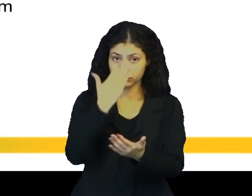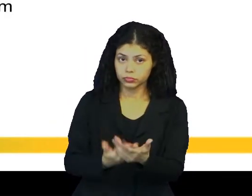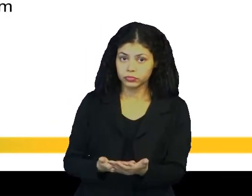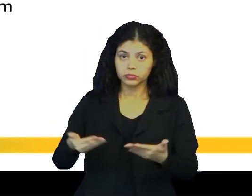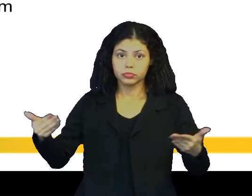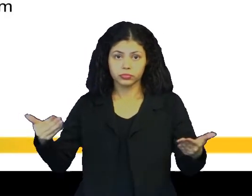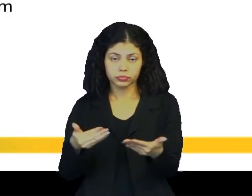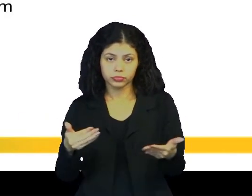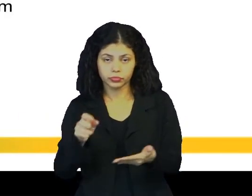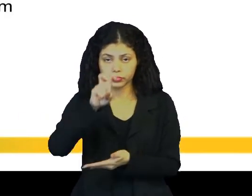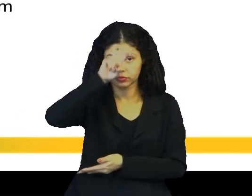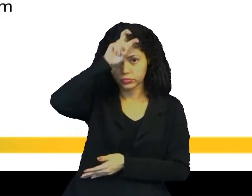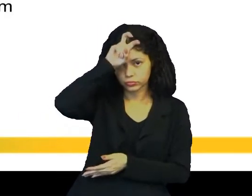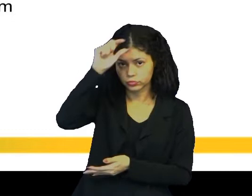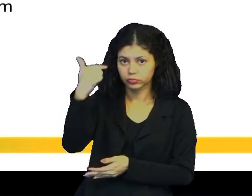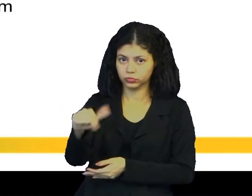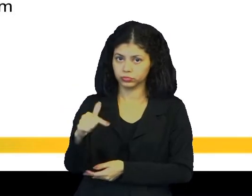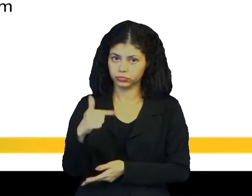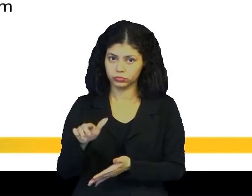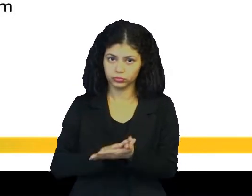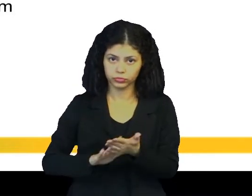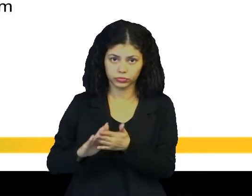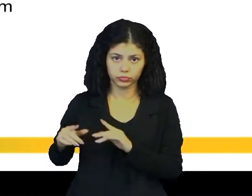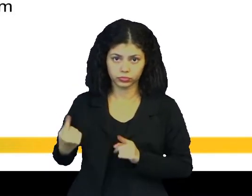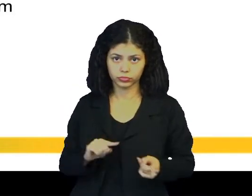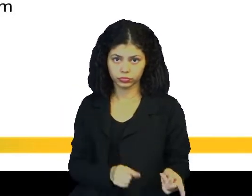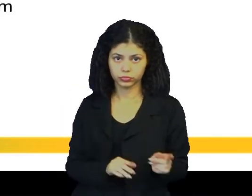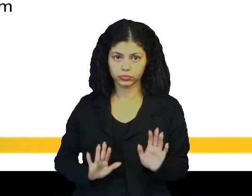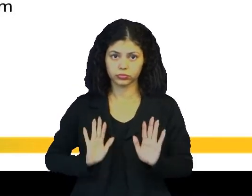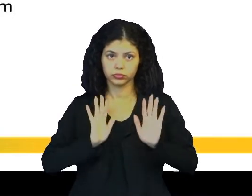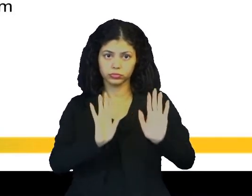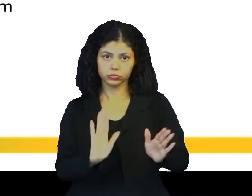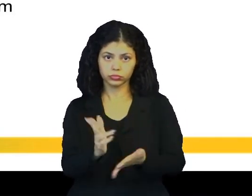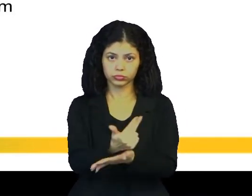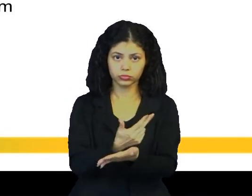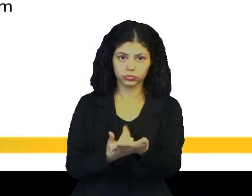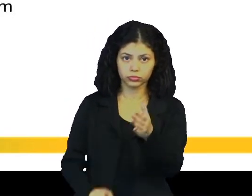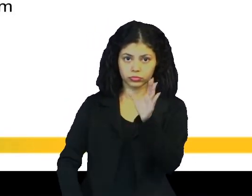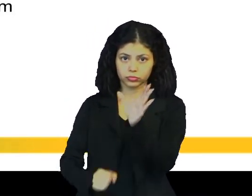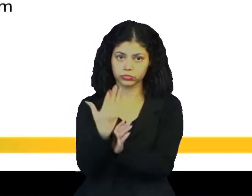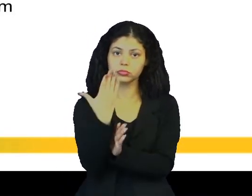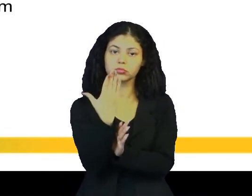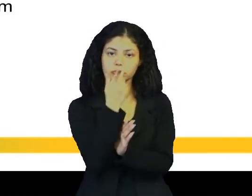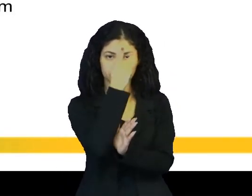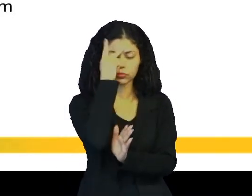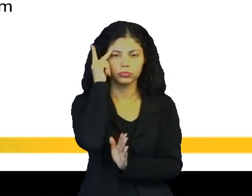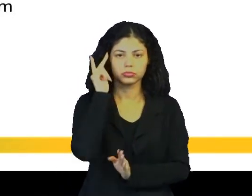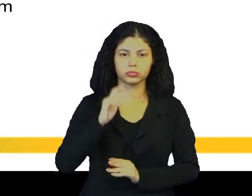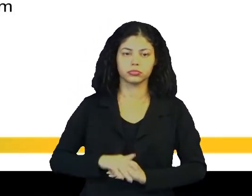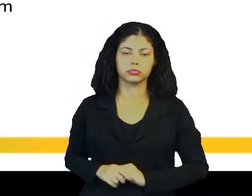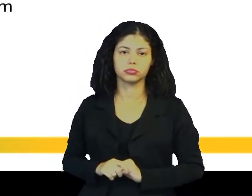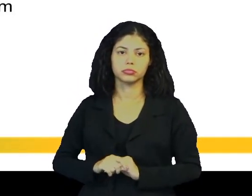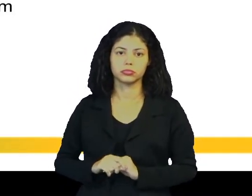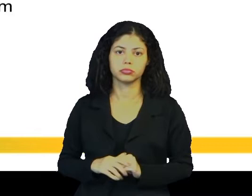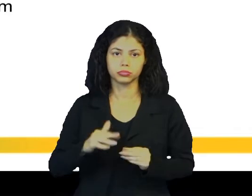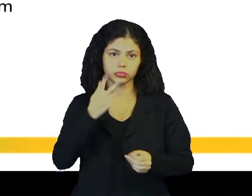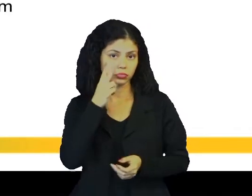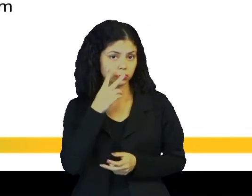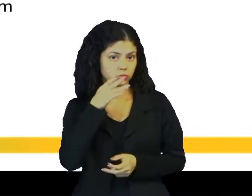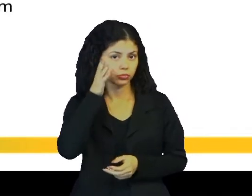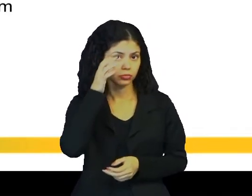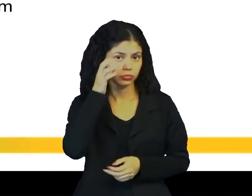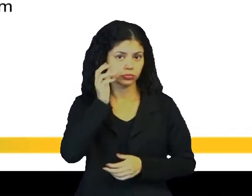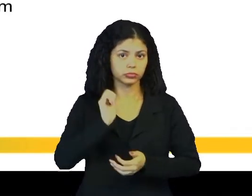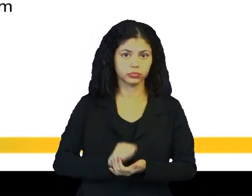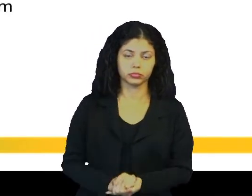Acredita-se que os egípcios não tiveram a intenção de nos deixar a arte dos seus criadores, olha só, né, é uma